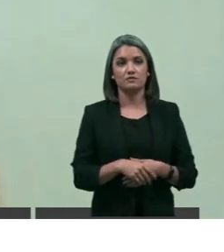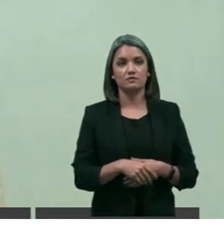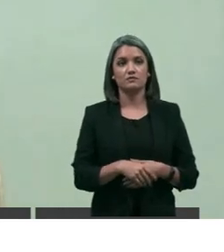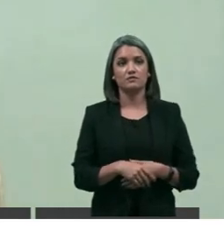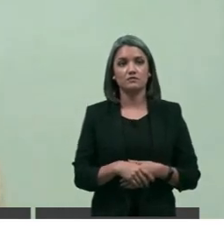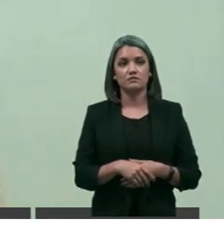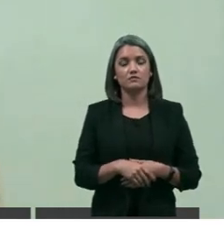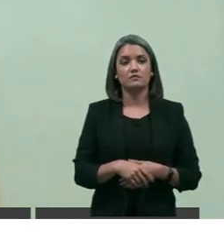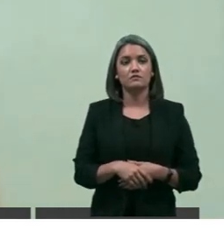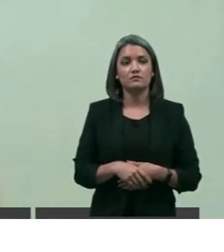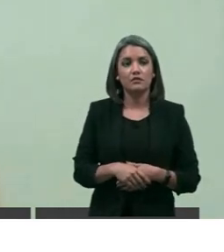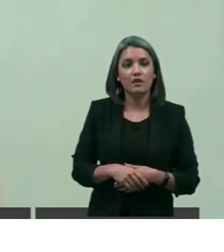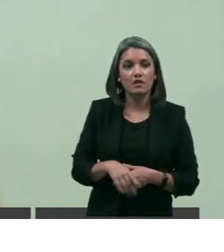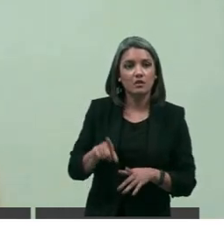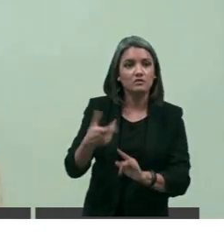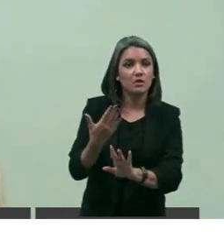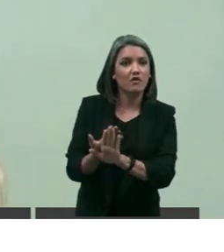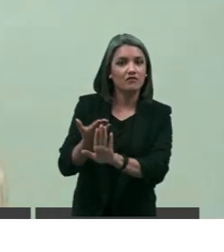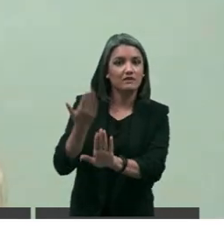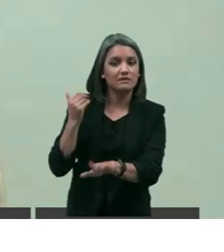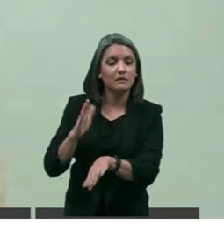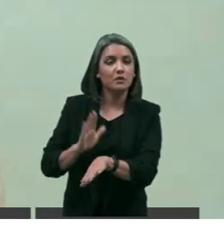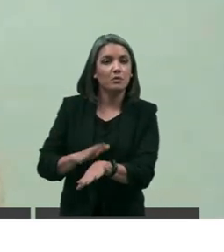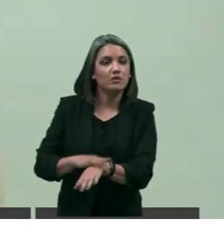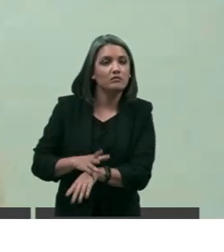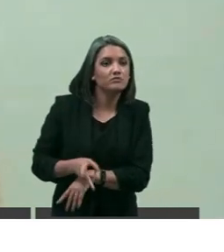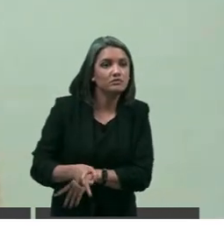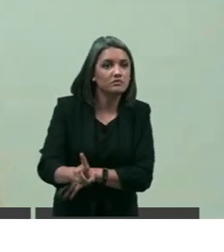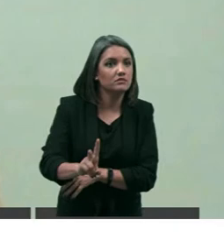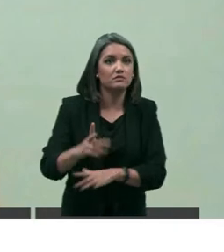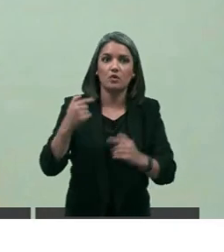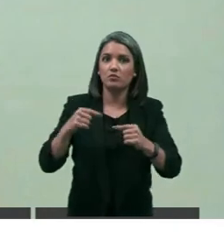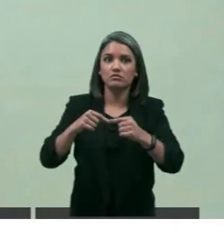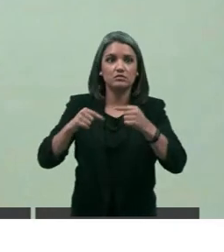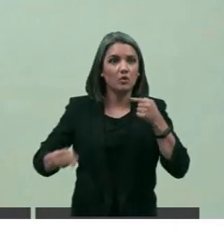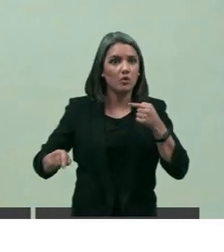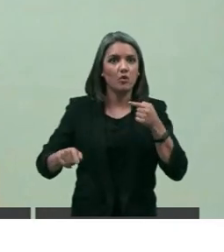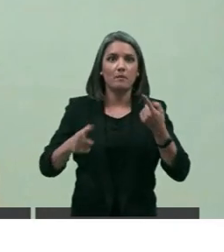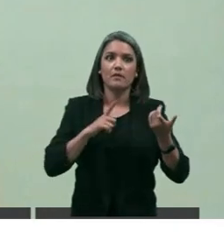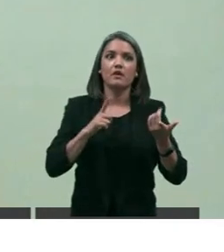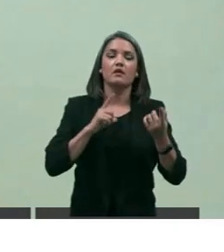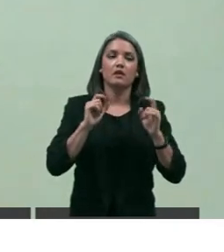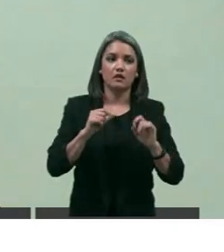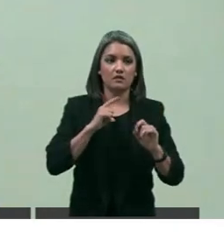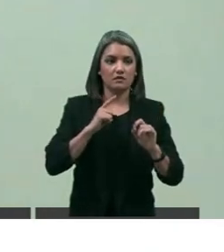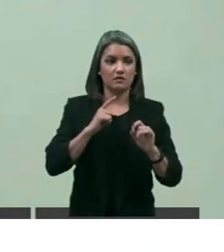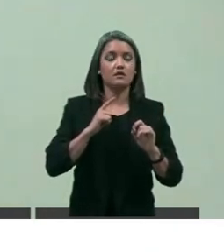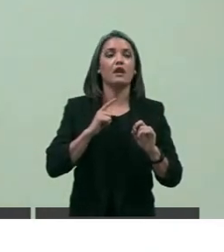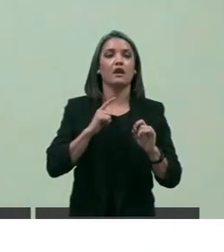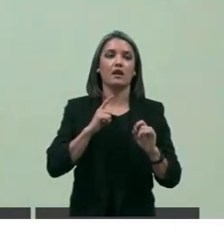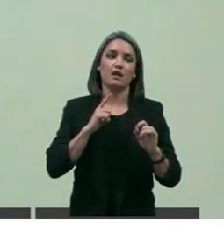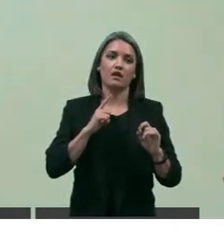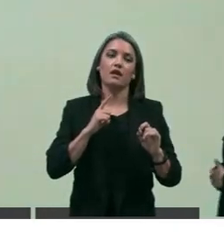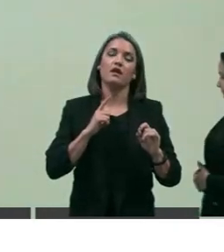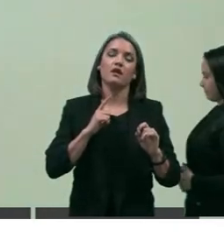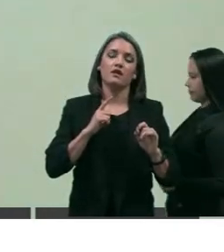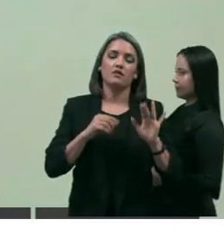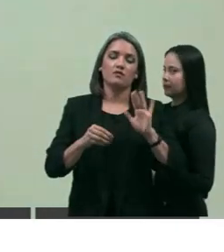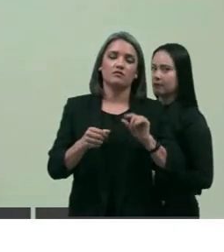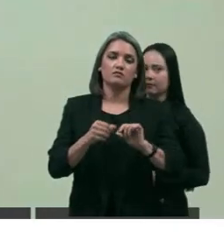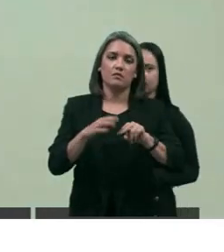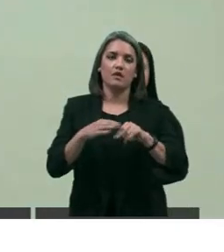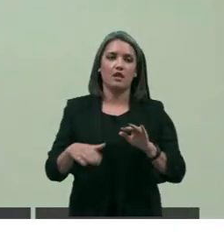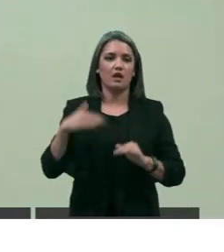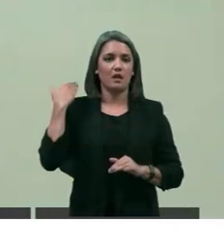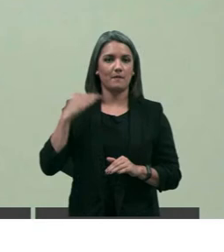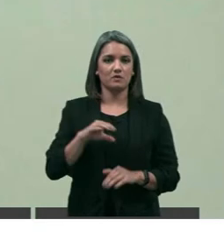fundamento inidôneo, afastamento por prazo indeterminado, desproporcionalidade de ordem de segurança concedida, ministra Carmen Lúcia, 16